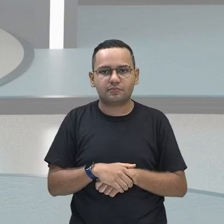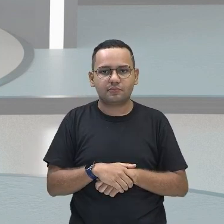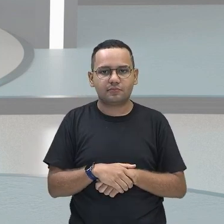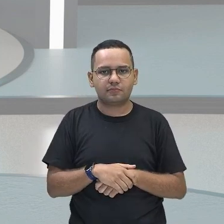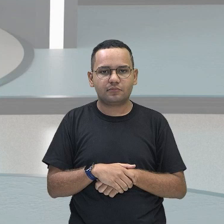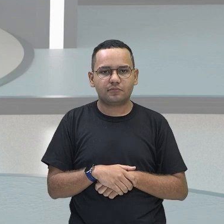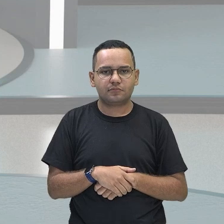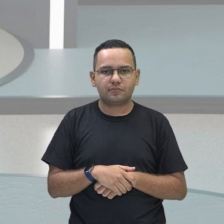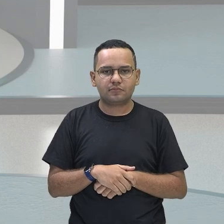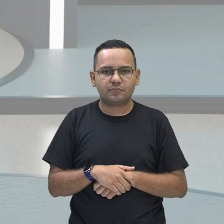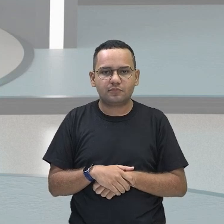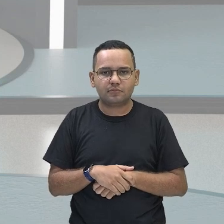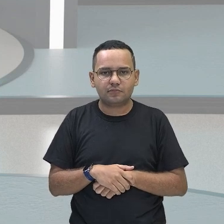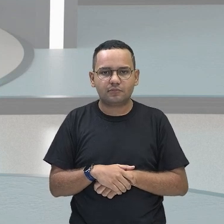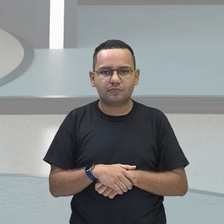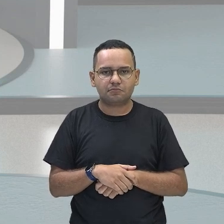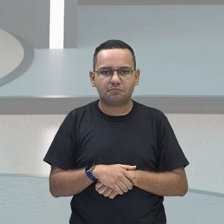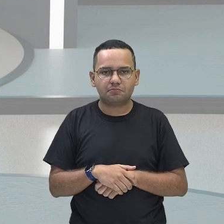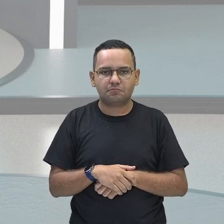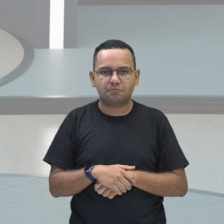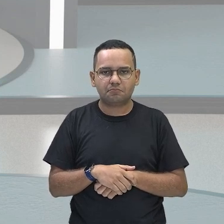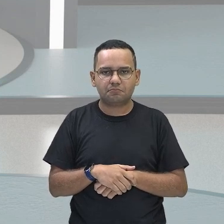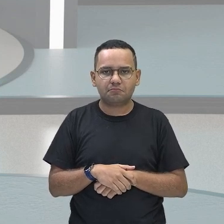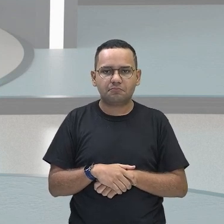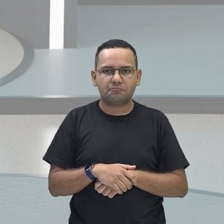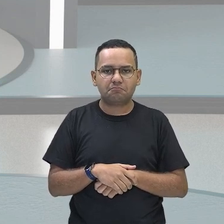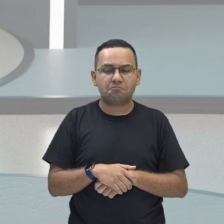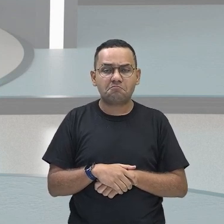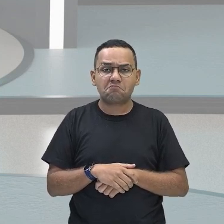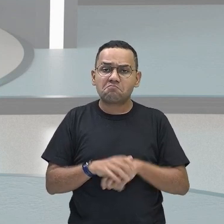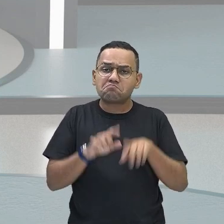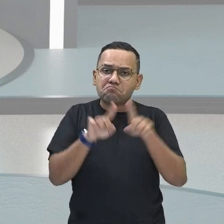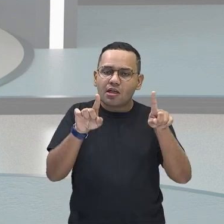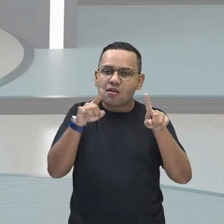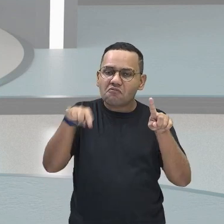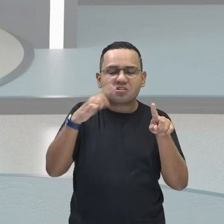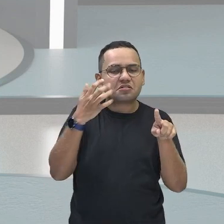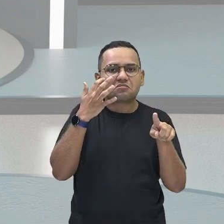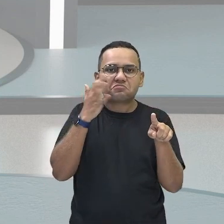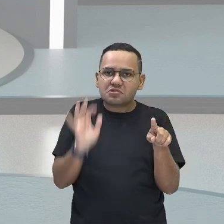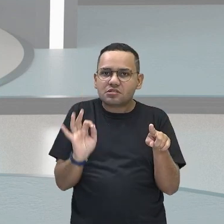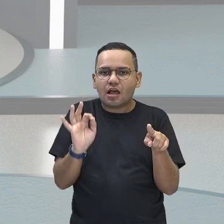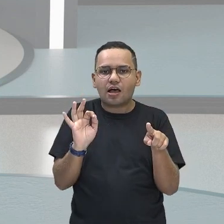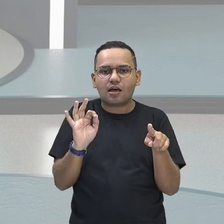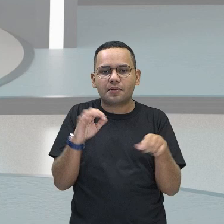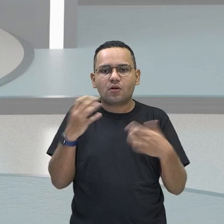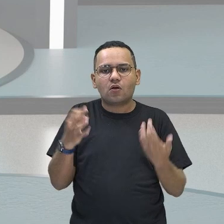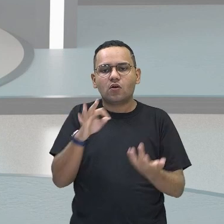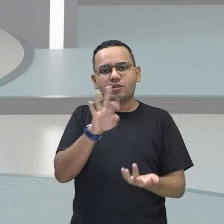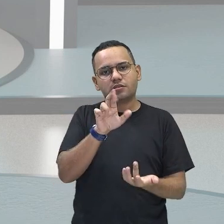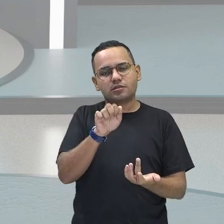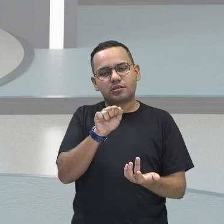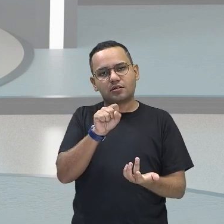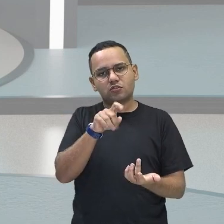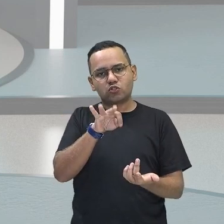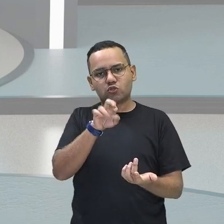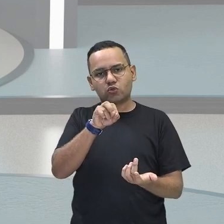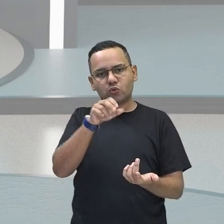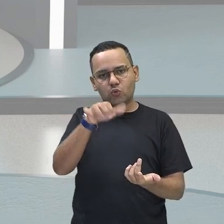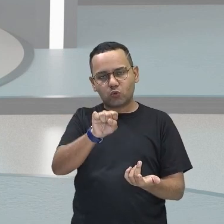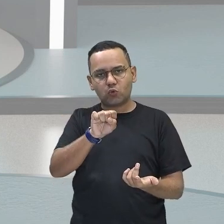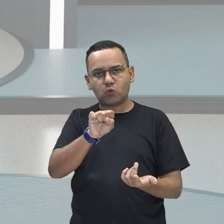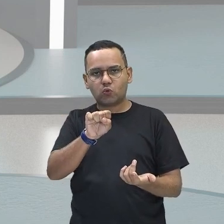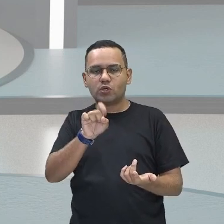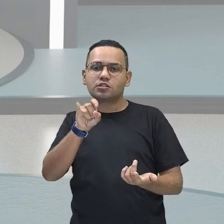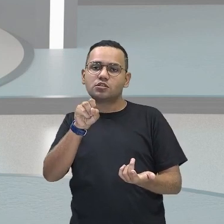alimentares talvez vocês não saibam o que sejam esses transtornos dismórficos corporais ou ainda os distúrbios alimentares Mas nós vamos ter